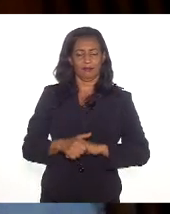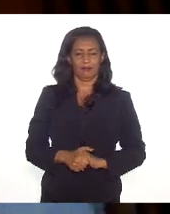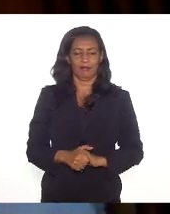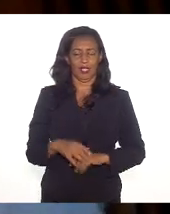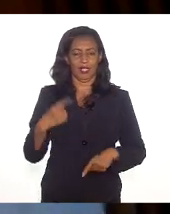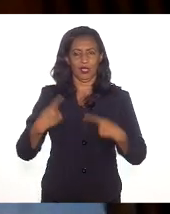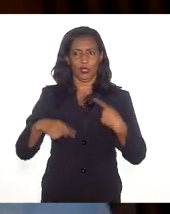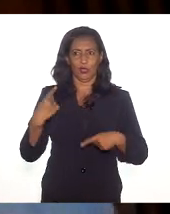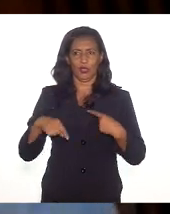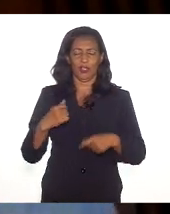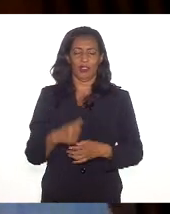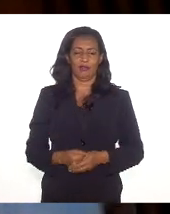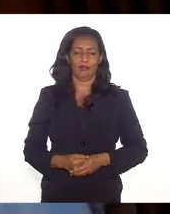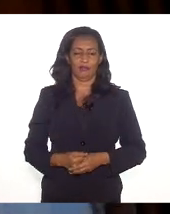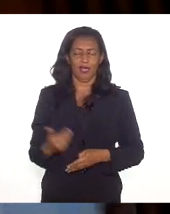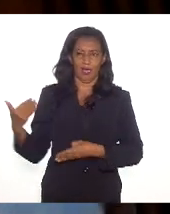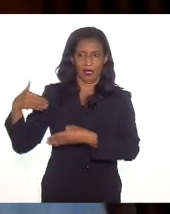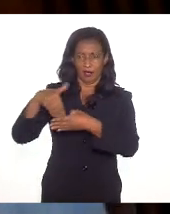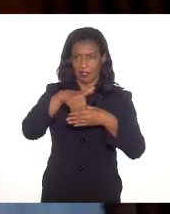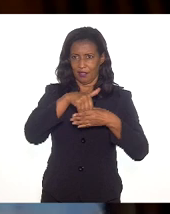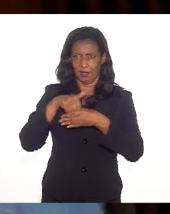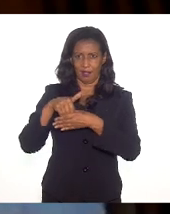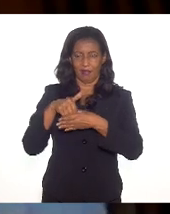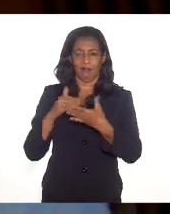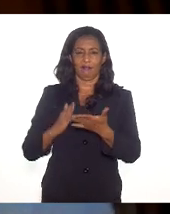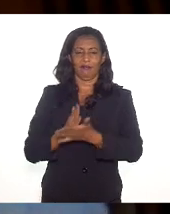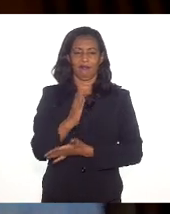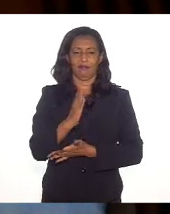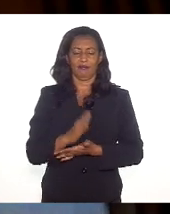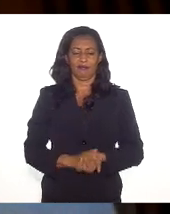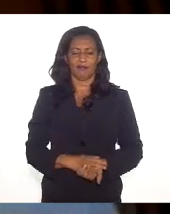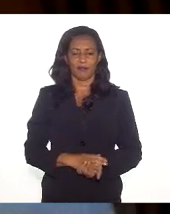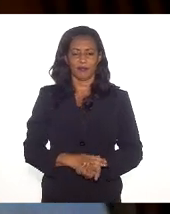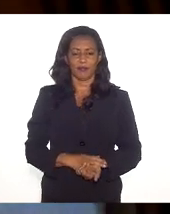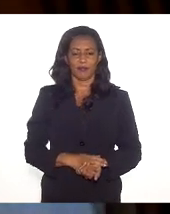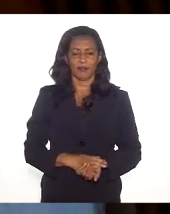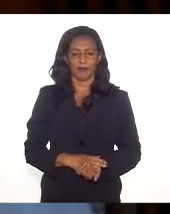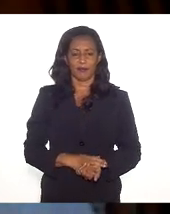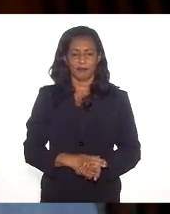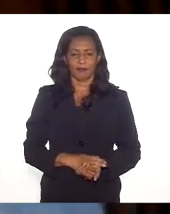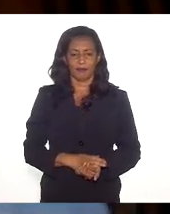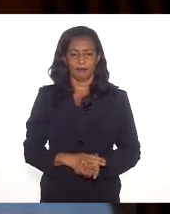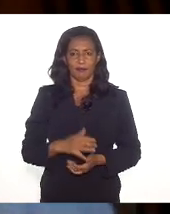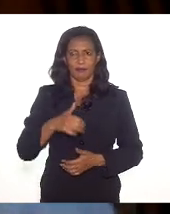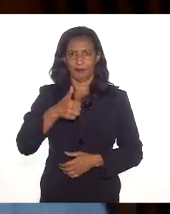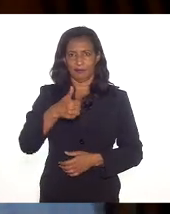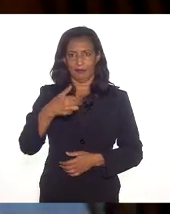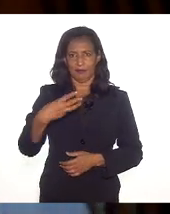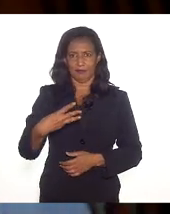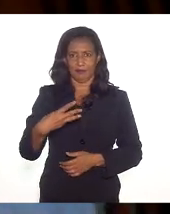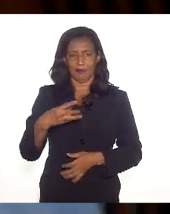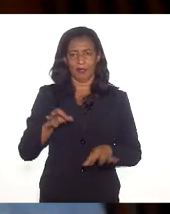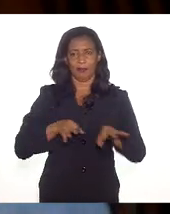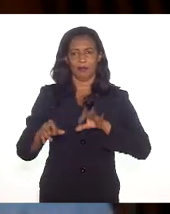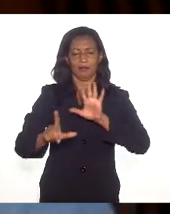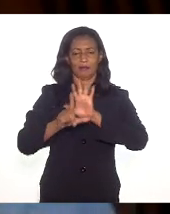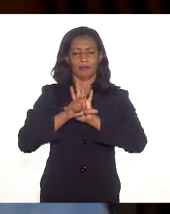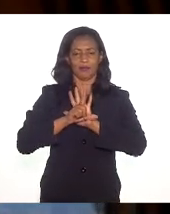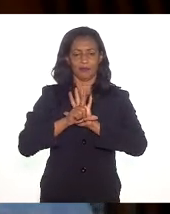Em discussão. Em votação, aprovado. 13. Projeto de lei